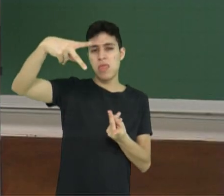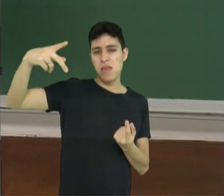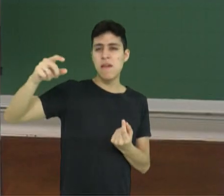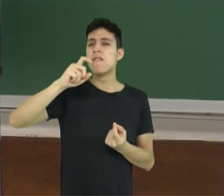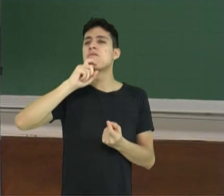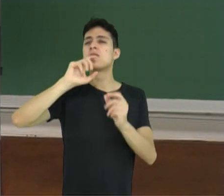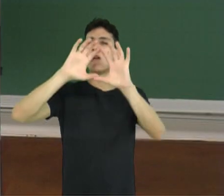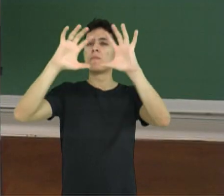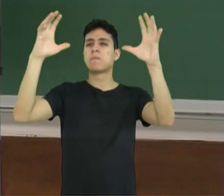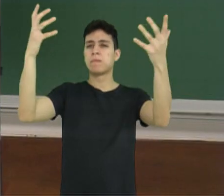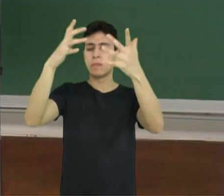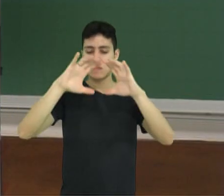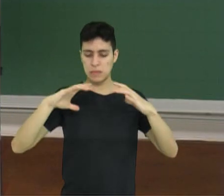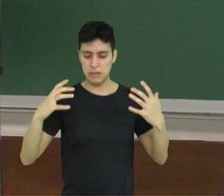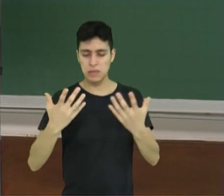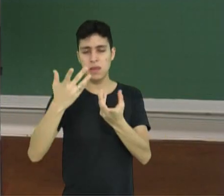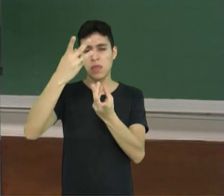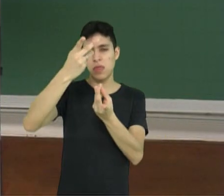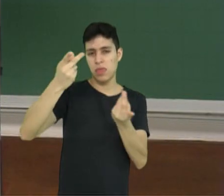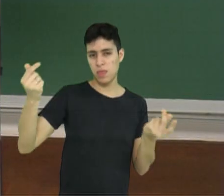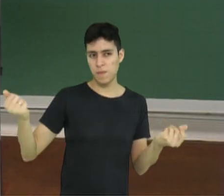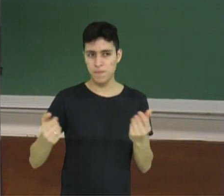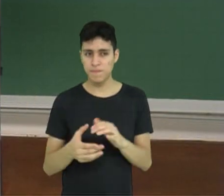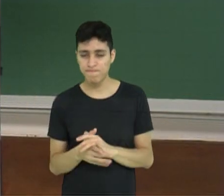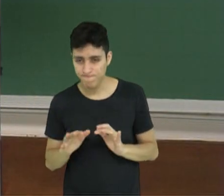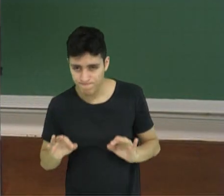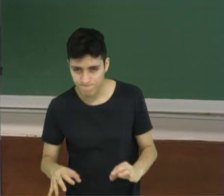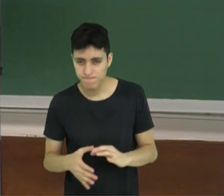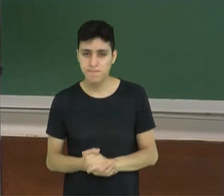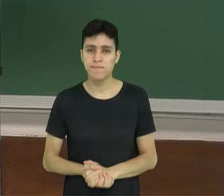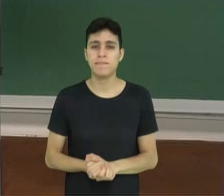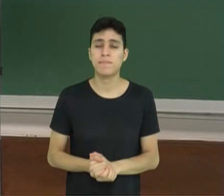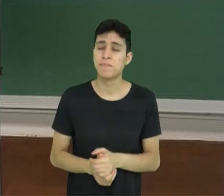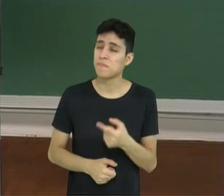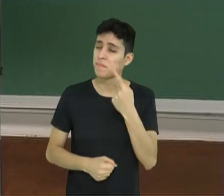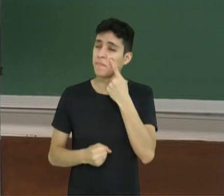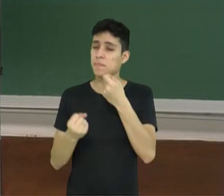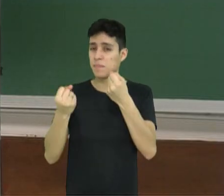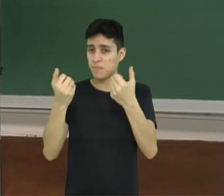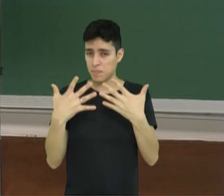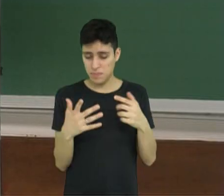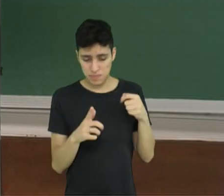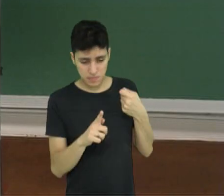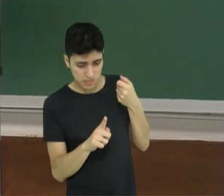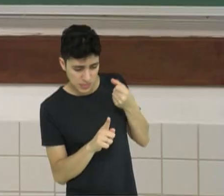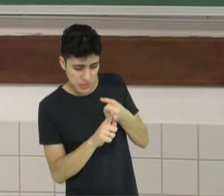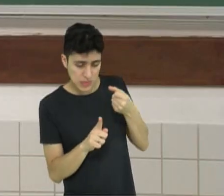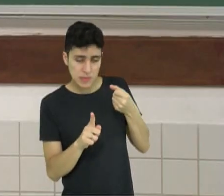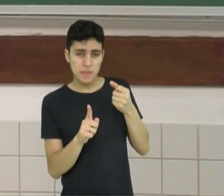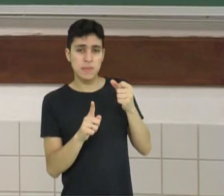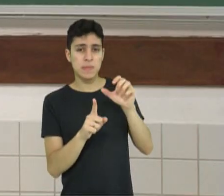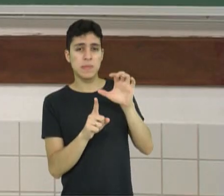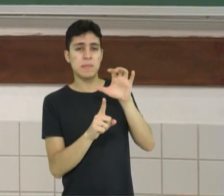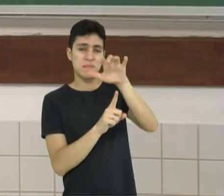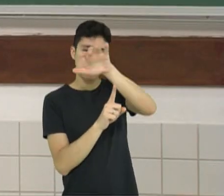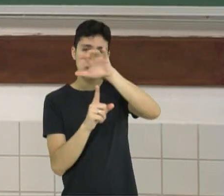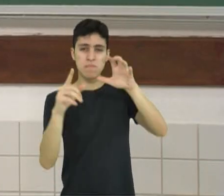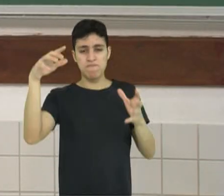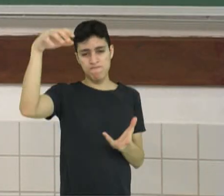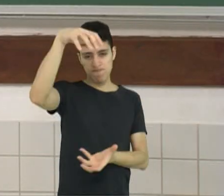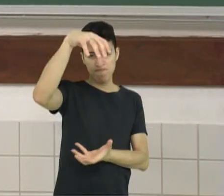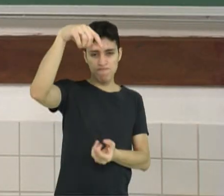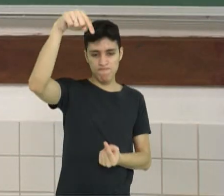das geleiras. Certo, meu povo? Então, falamos hoje sobre esses impactos ambientais nas regiões